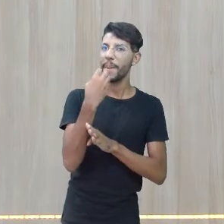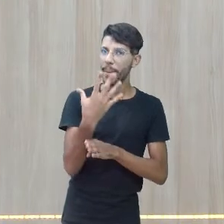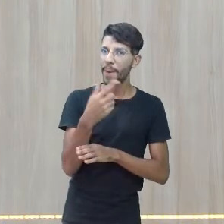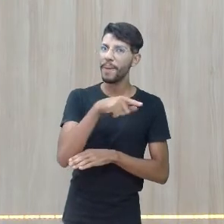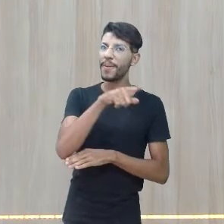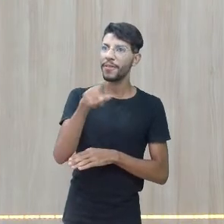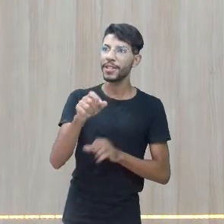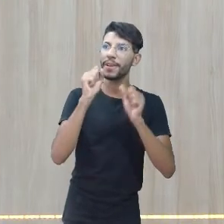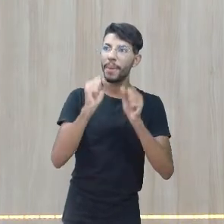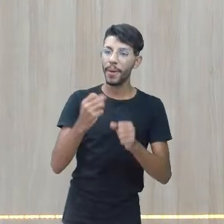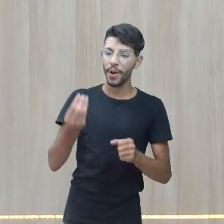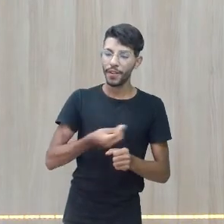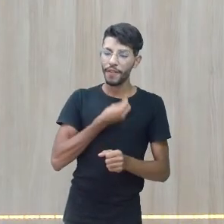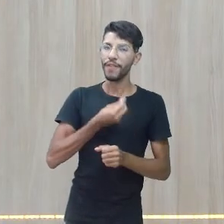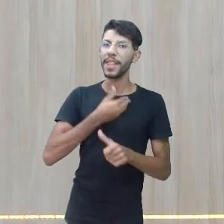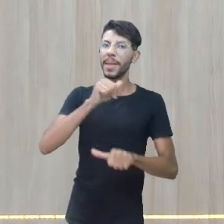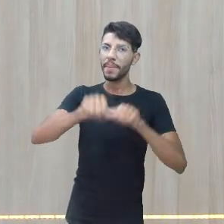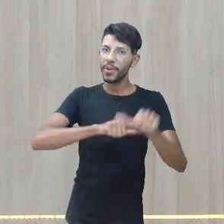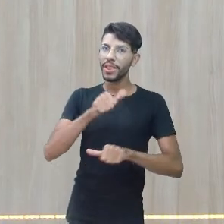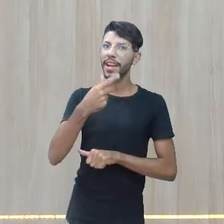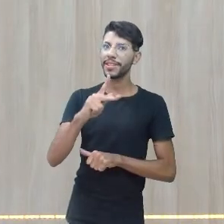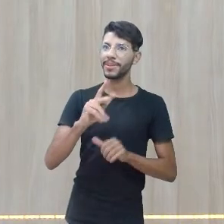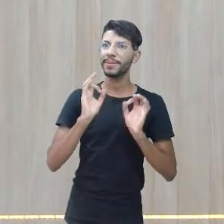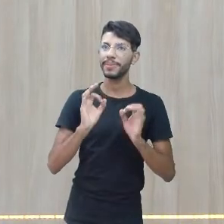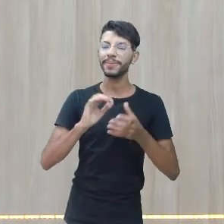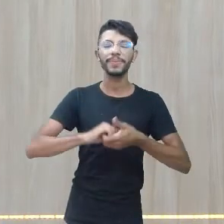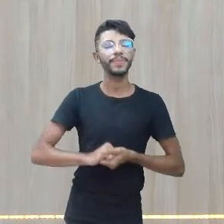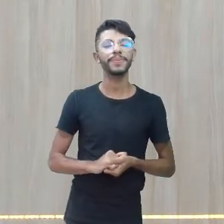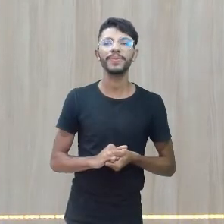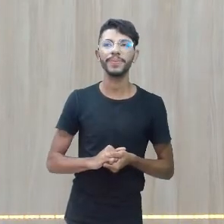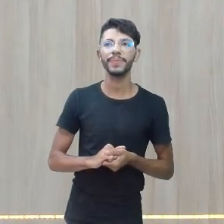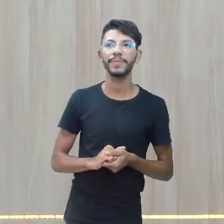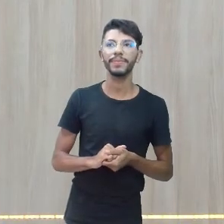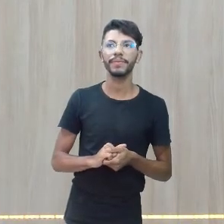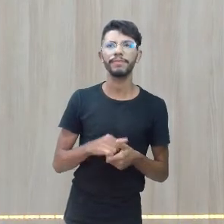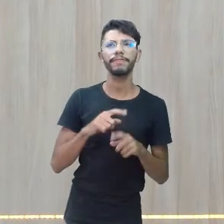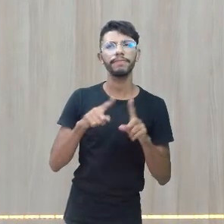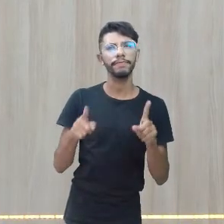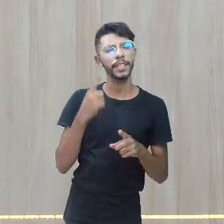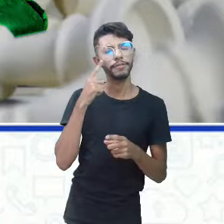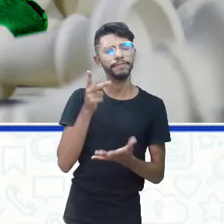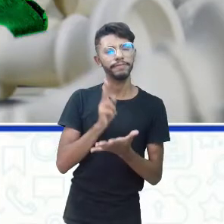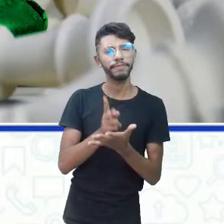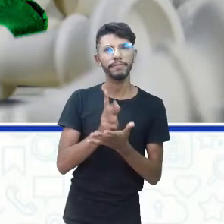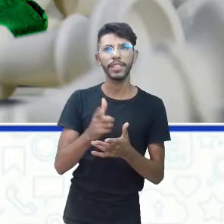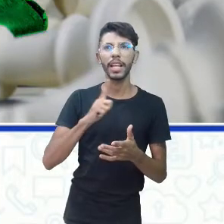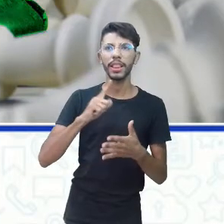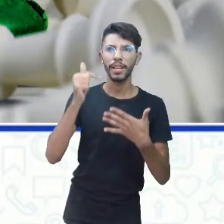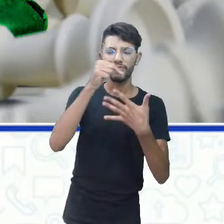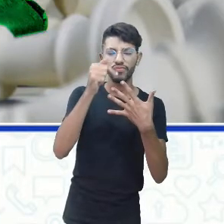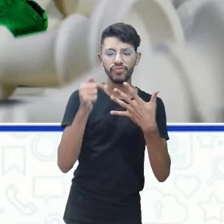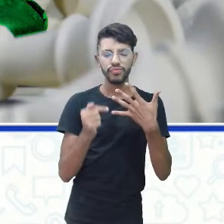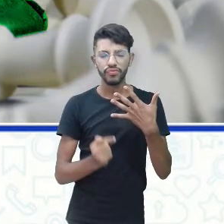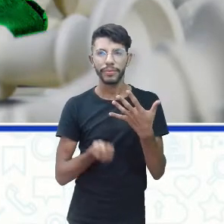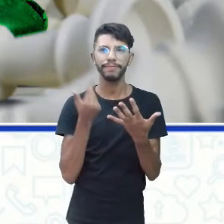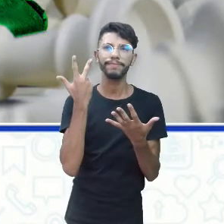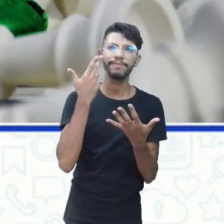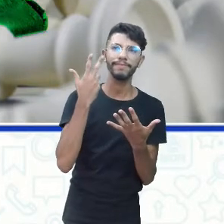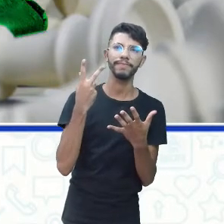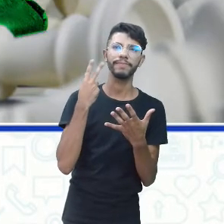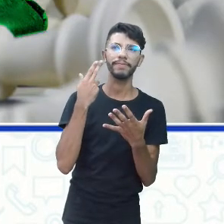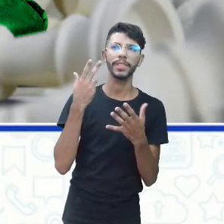pode fazer a diferença na sua vida. Mesmo assim, há elementos que são comuns